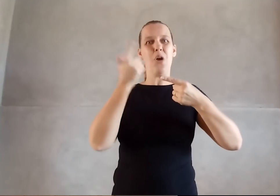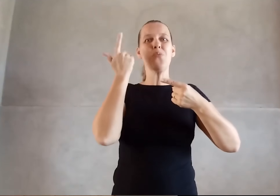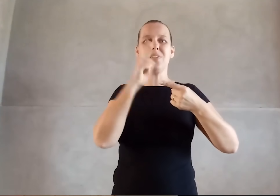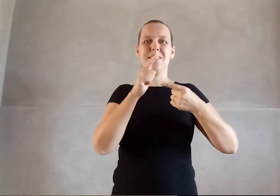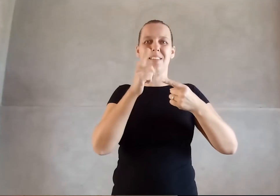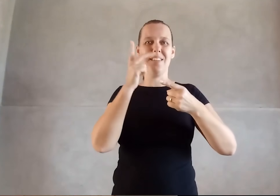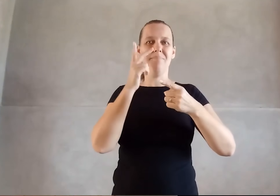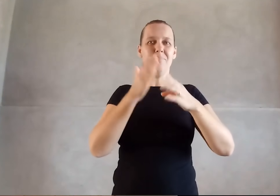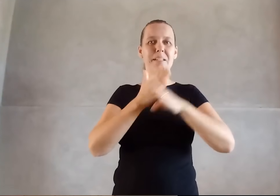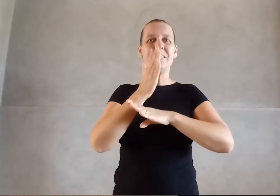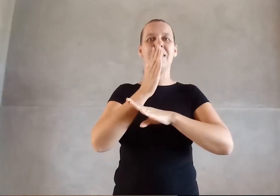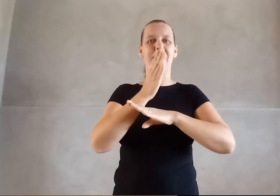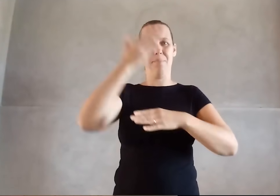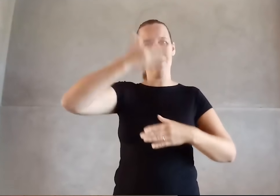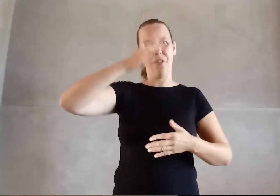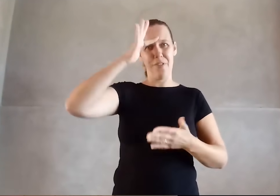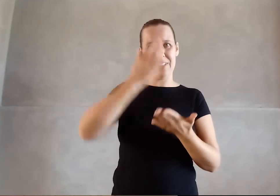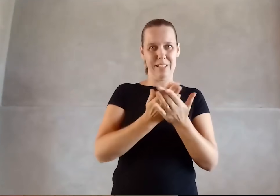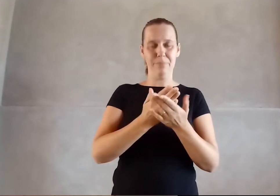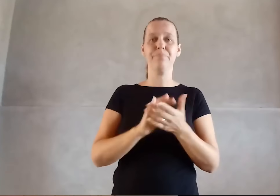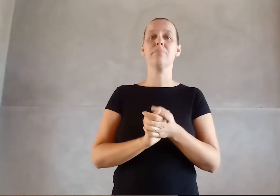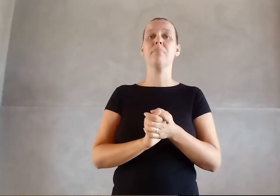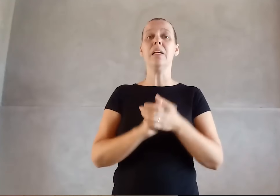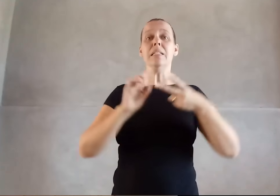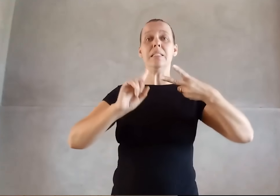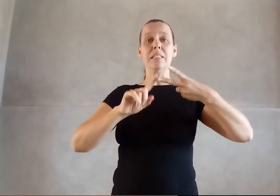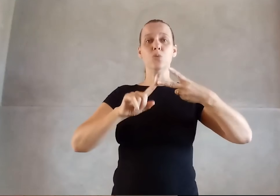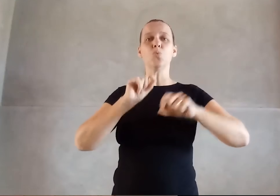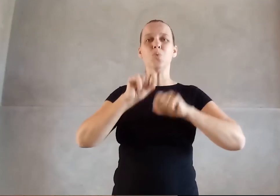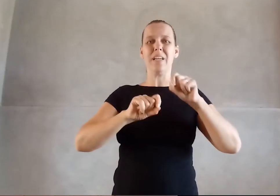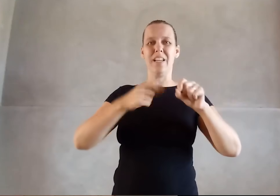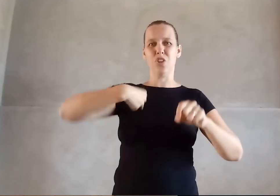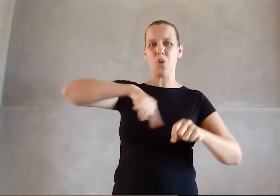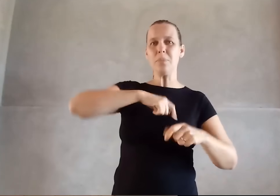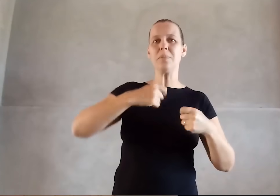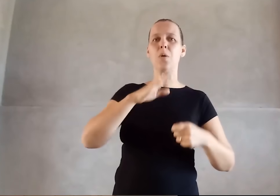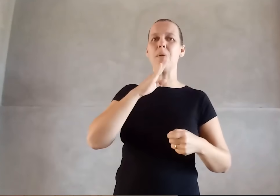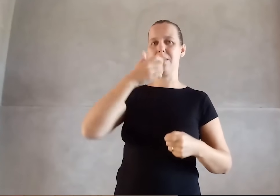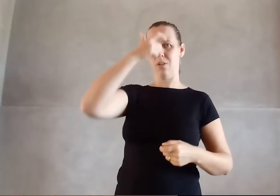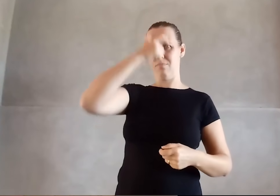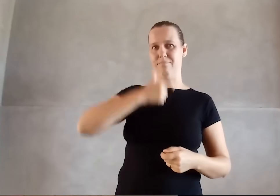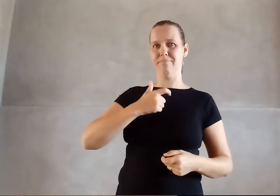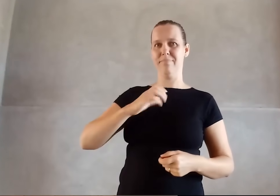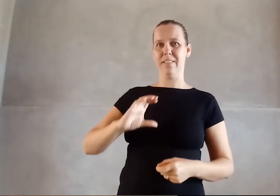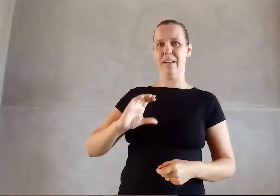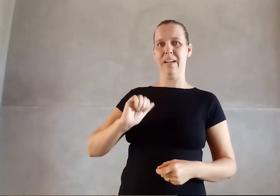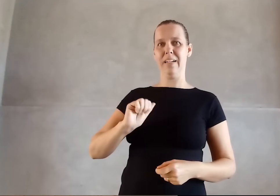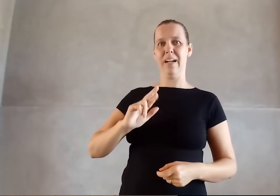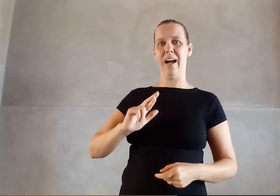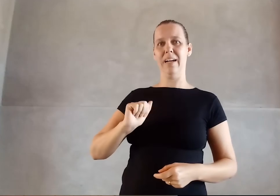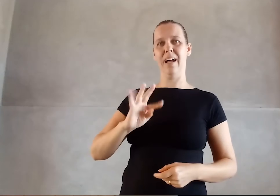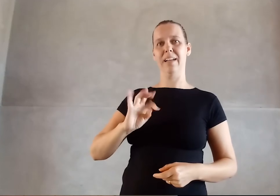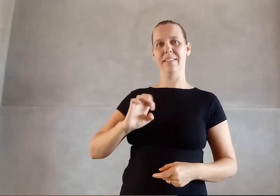sabedoria. Então esse é o primeiro princípio para lidar com as provações. O segundo princípio importante é que na provação